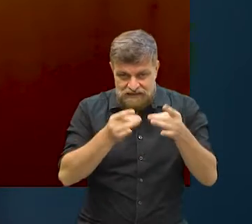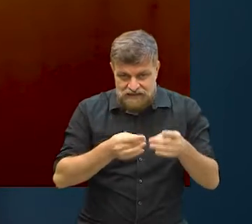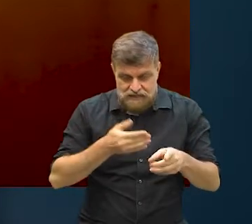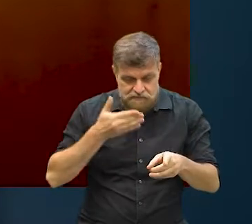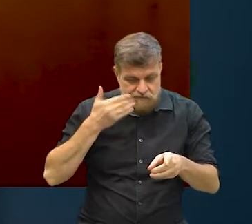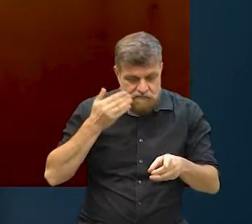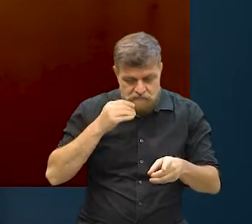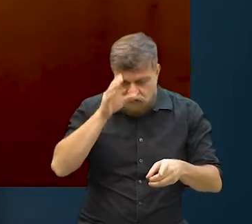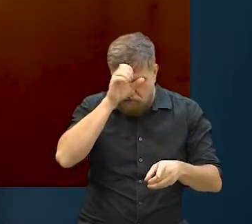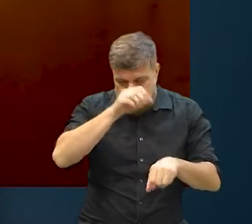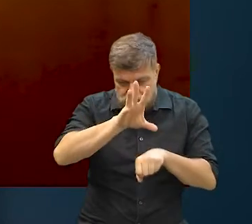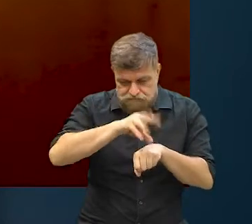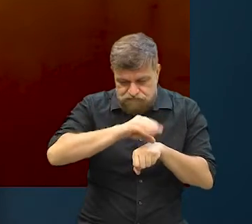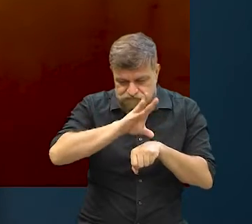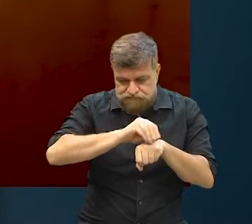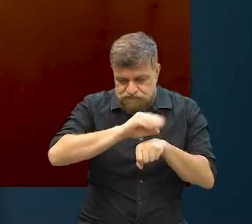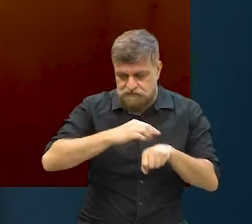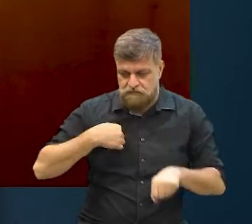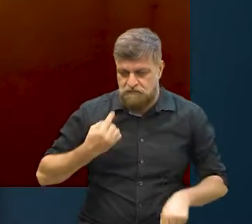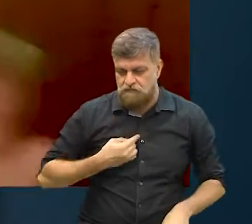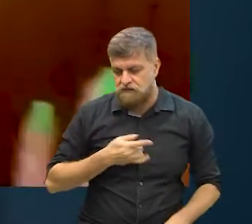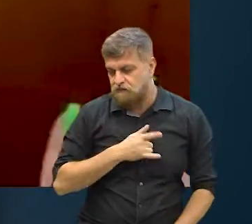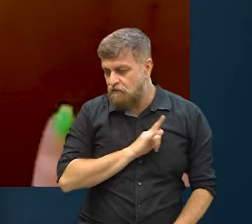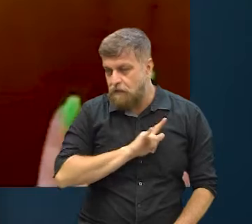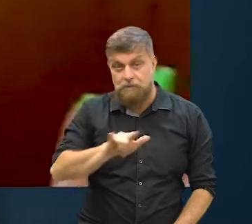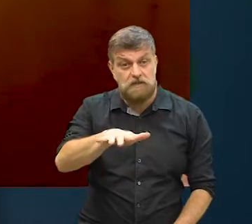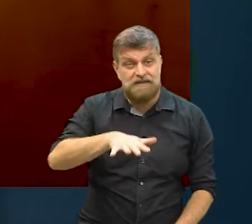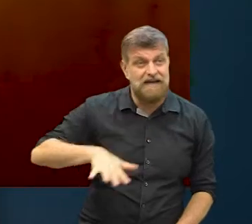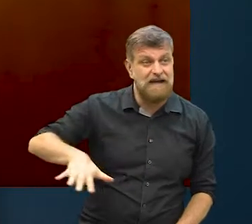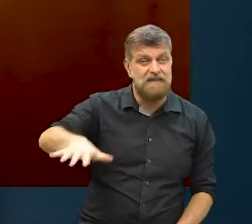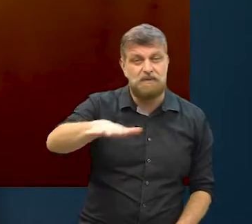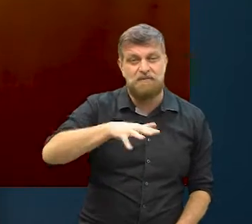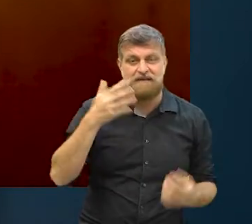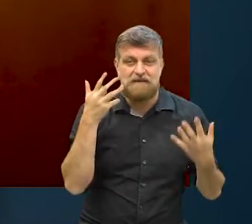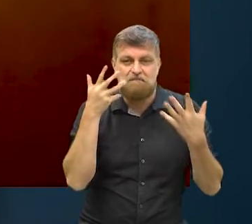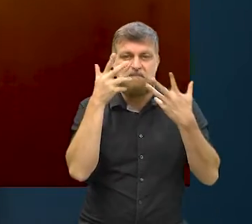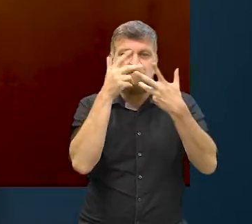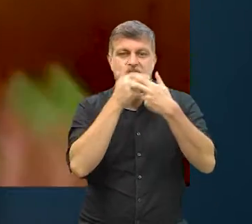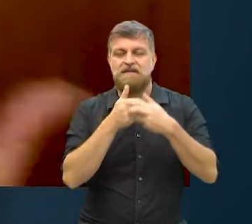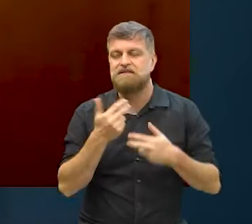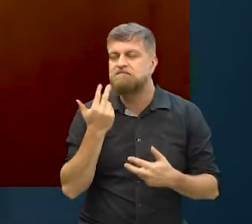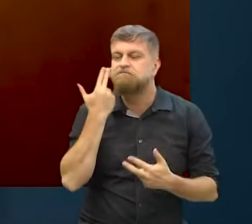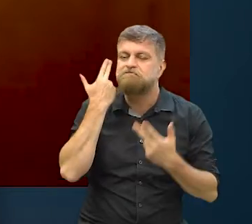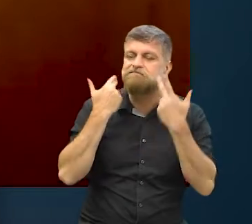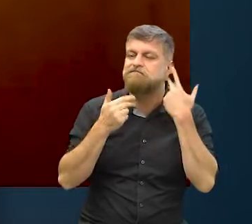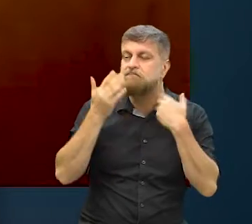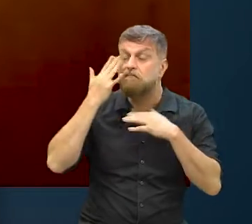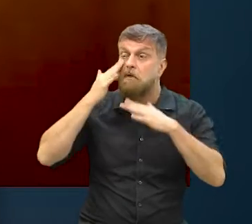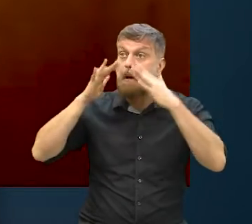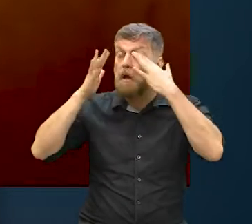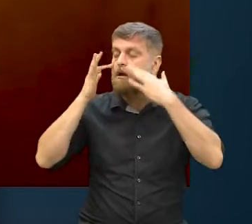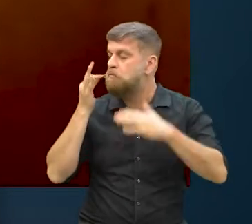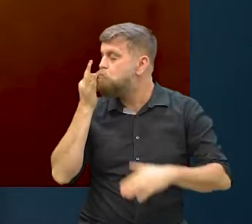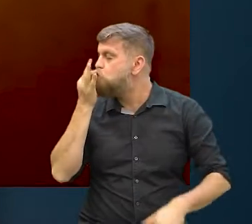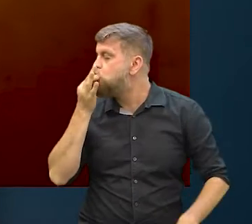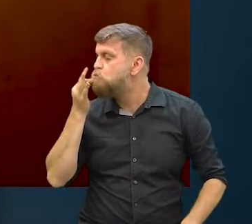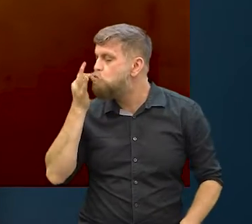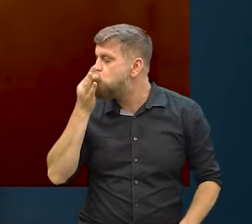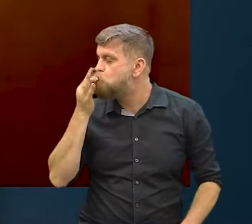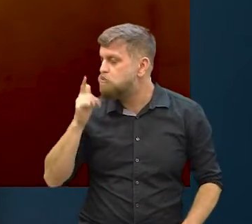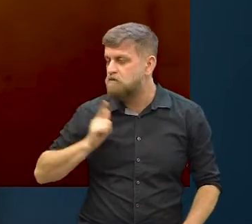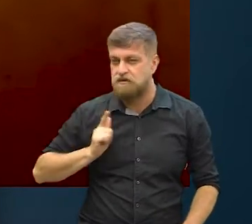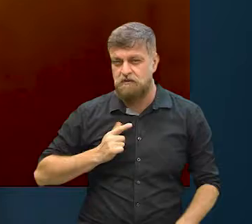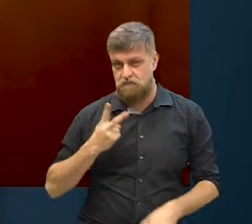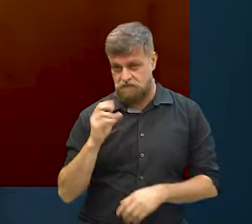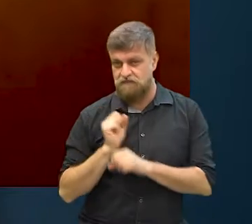eu comecei a gostar demais, sou apaixonada por essa área da estética, né? E comecei a atuar. Já tem mais ou menos aí